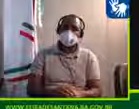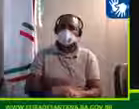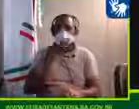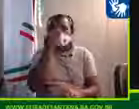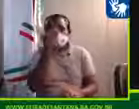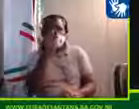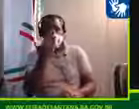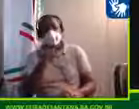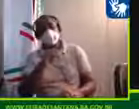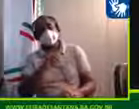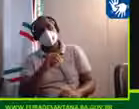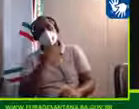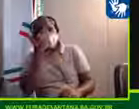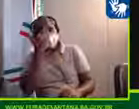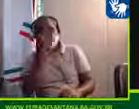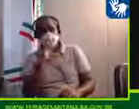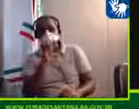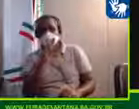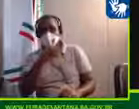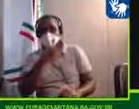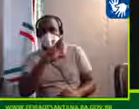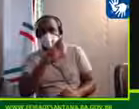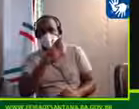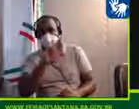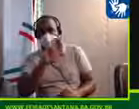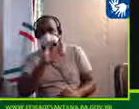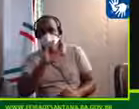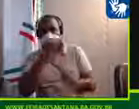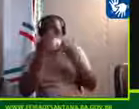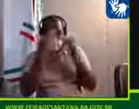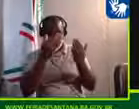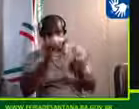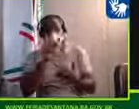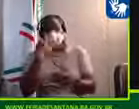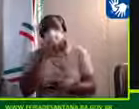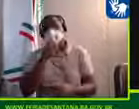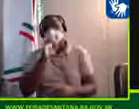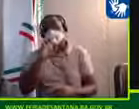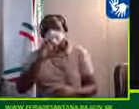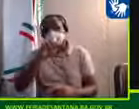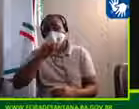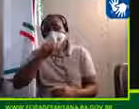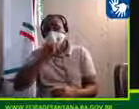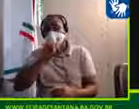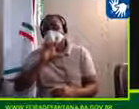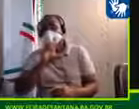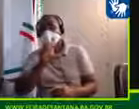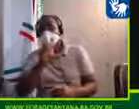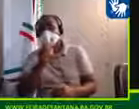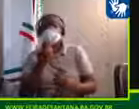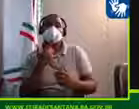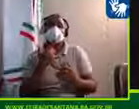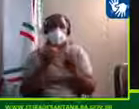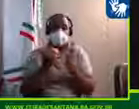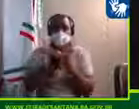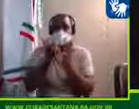Obrigada, Ramurado, pela participação. Passo agora a palavra para o jornalista Danilo Freitas, que também queria fazer mais uma